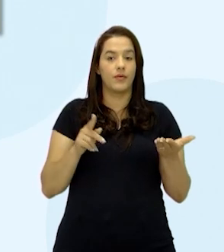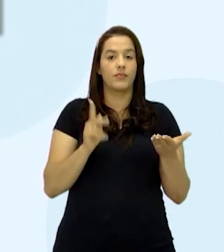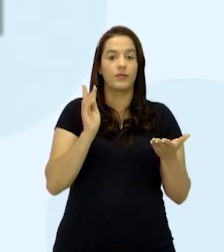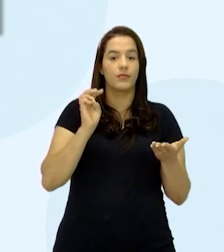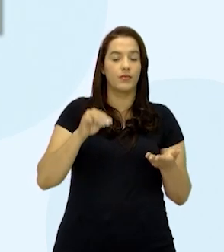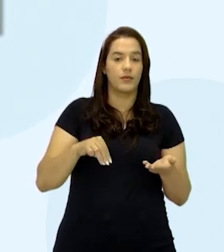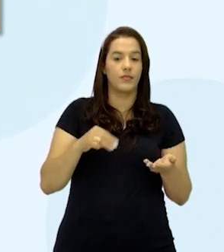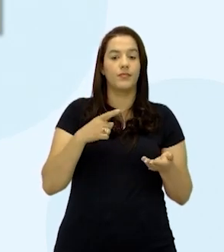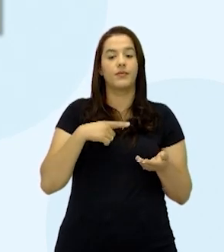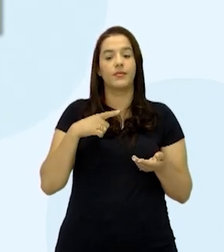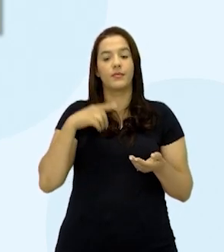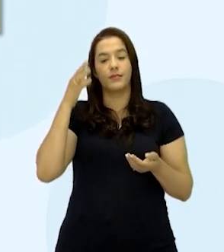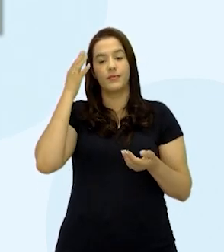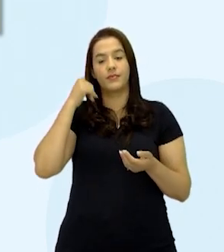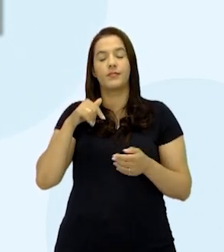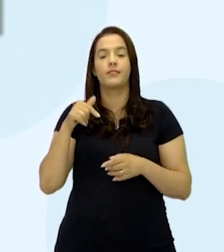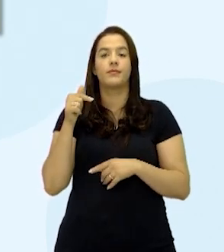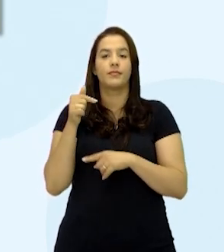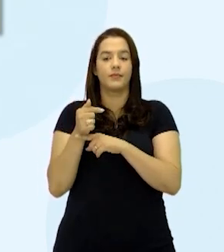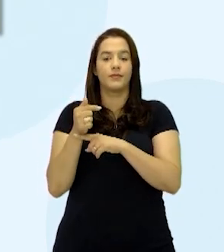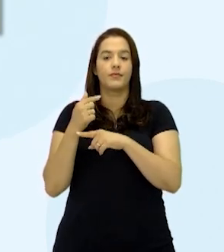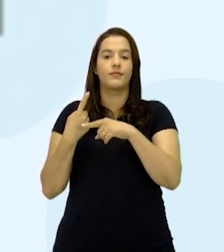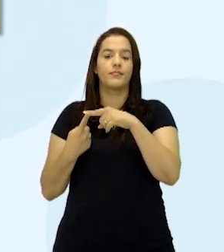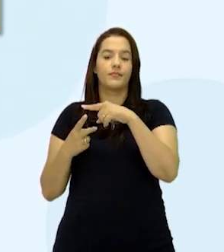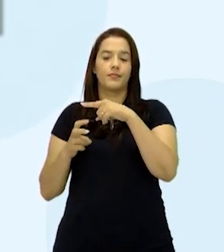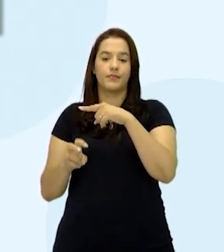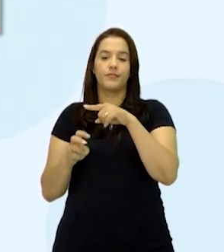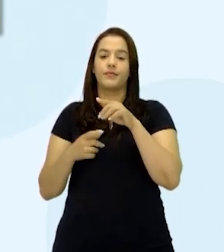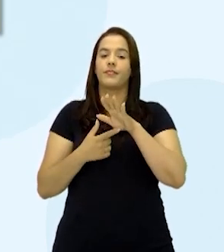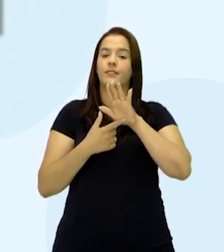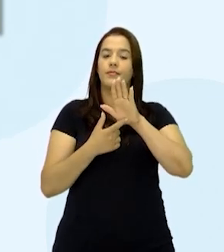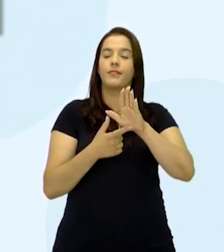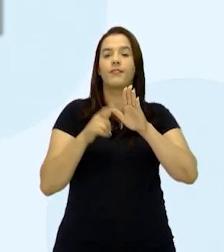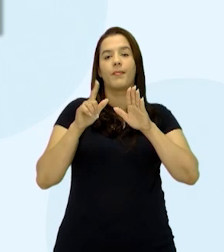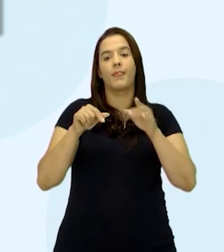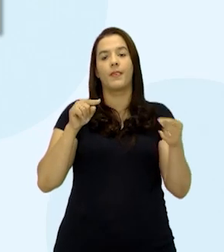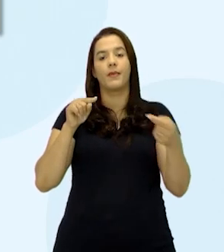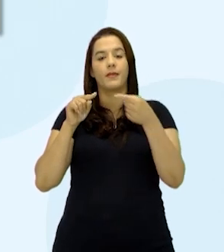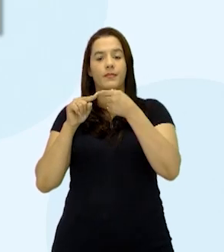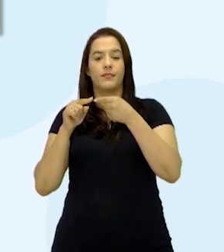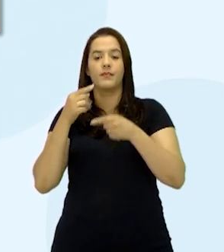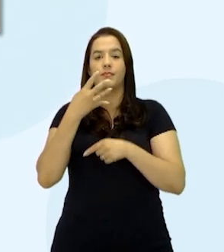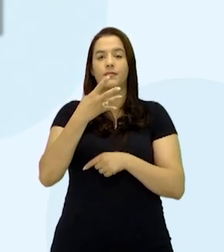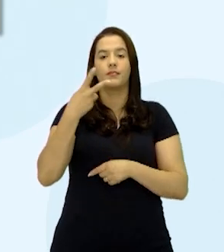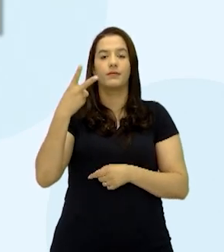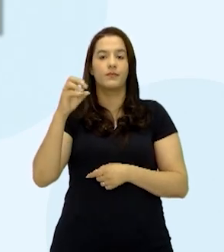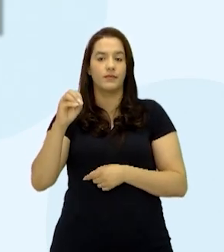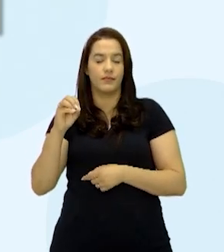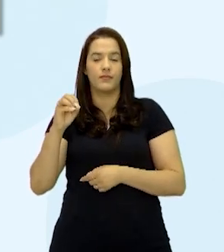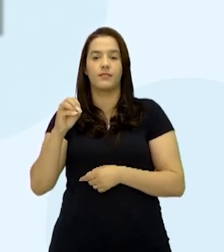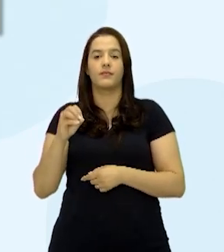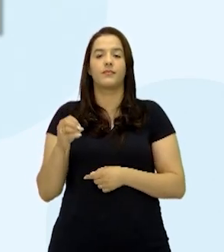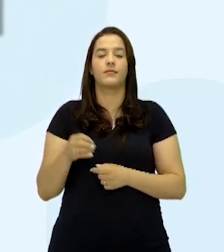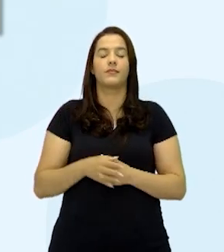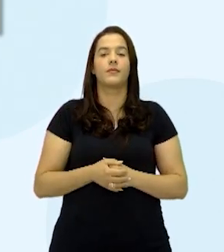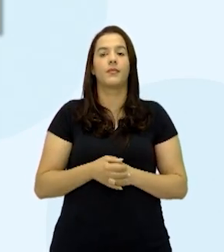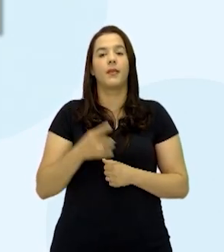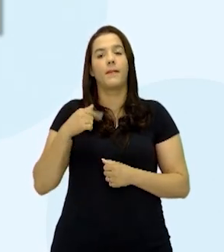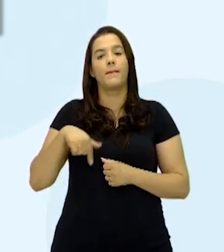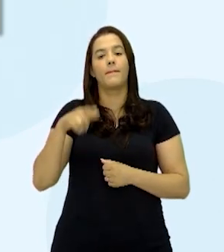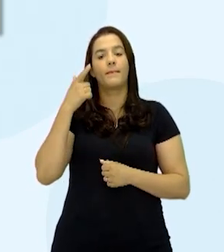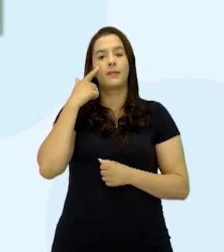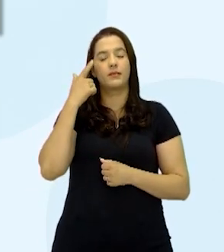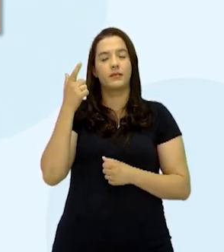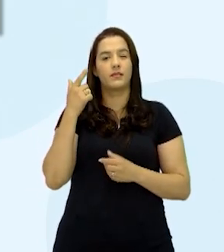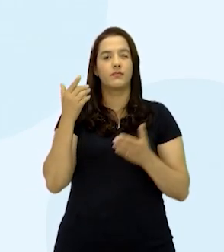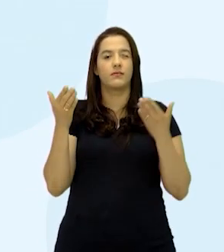esses 7/15 aqui, ele representa os 420. Sim. Né? Pensando na ideia de